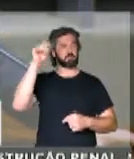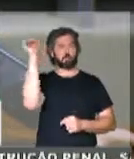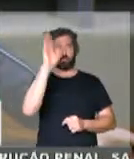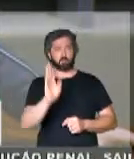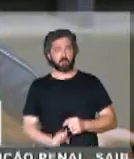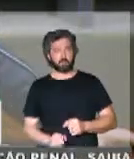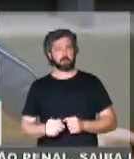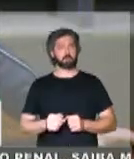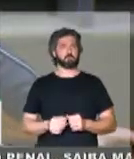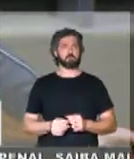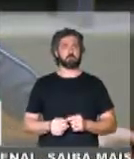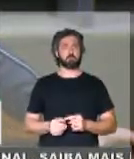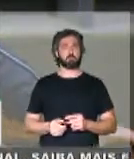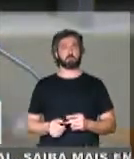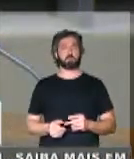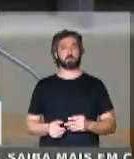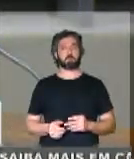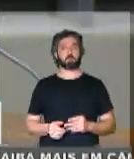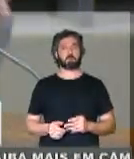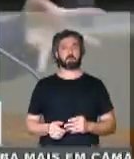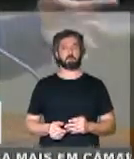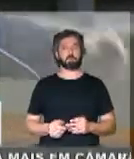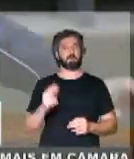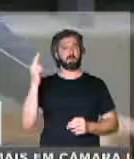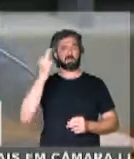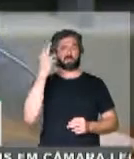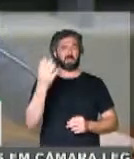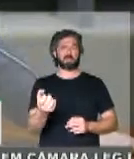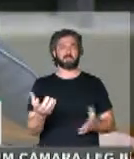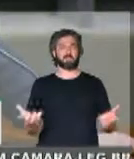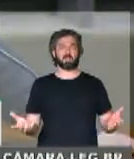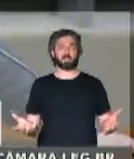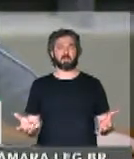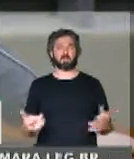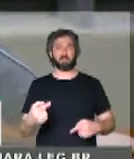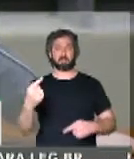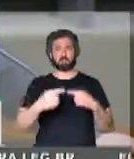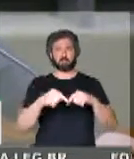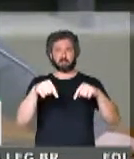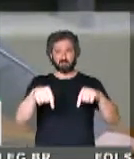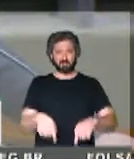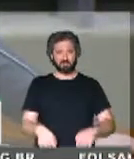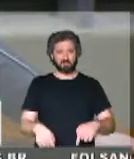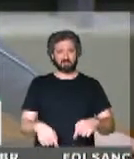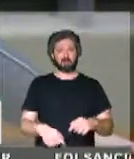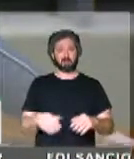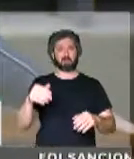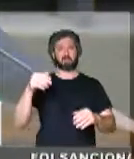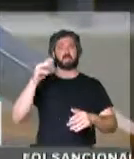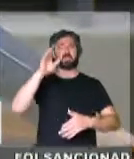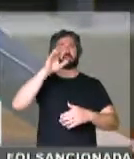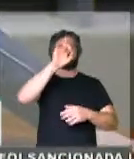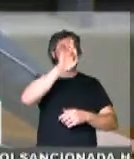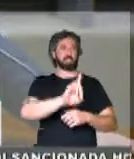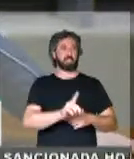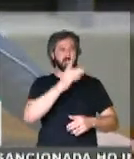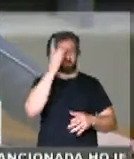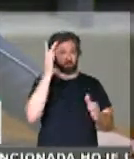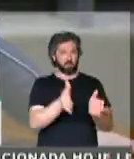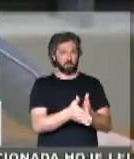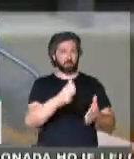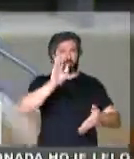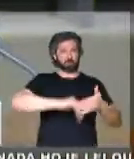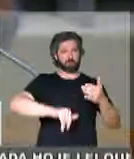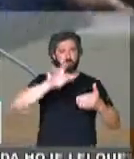importantes para o nosso país, não é aceitável que se discuta nessa casa a retirada de direito das pessoas mais